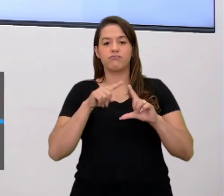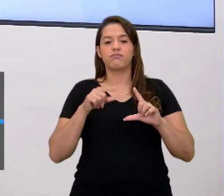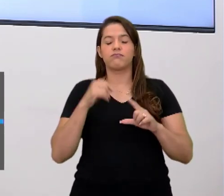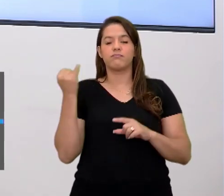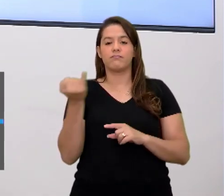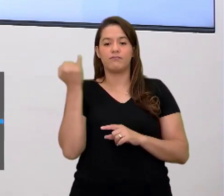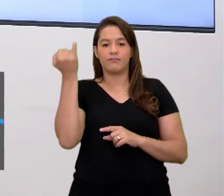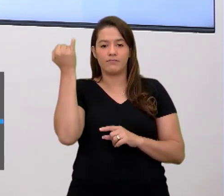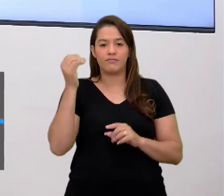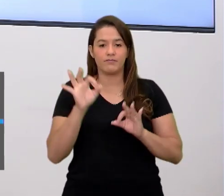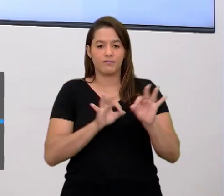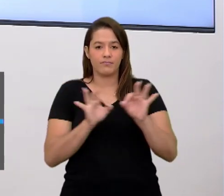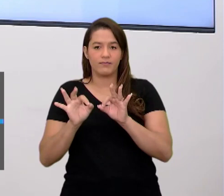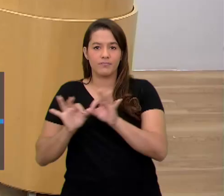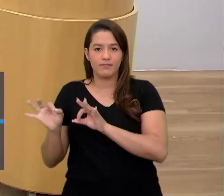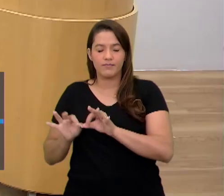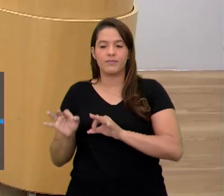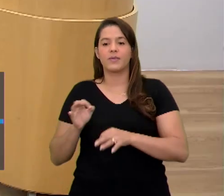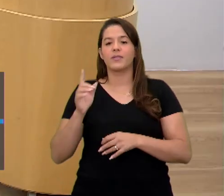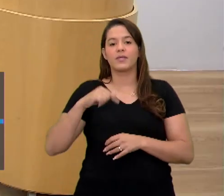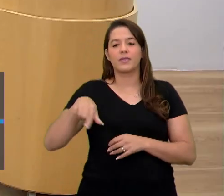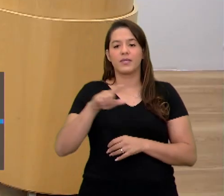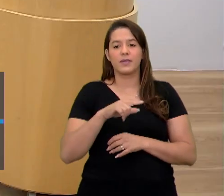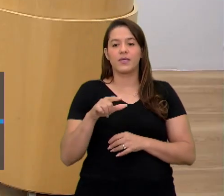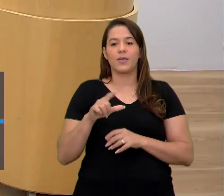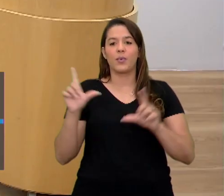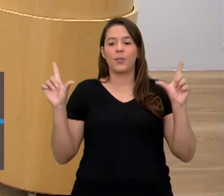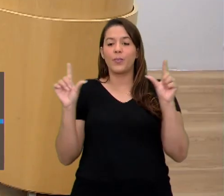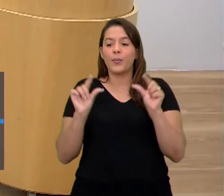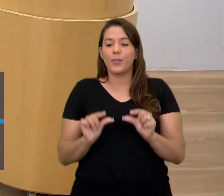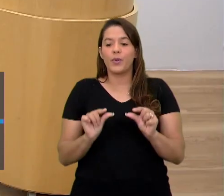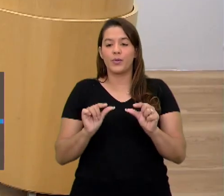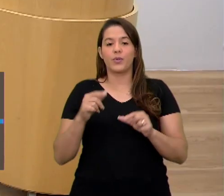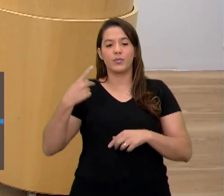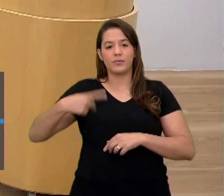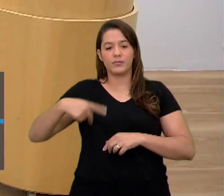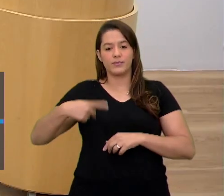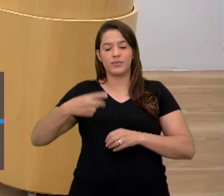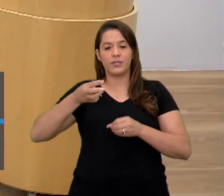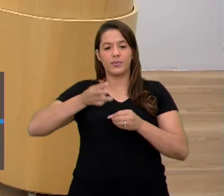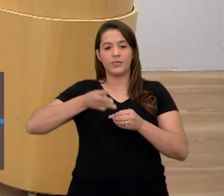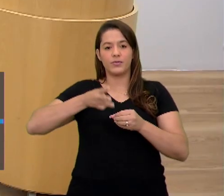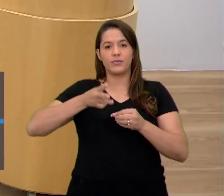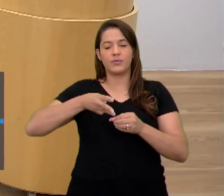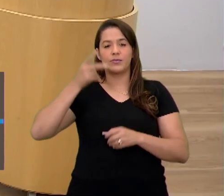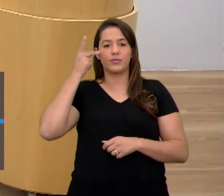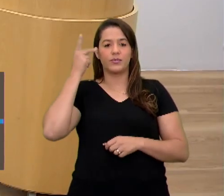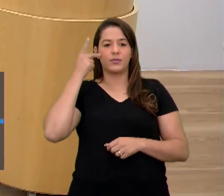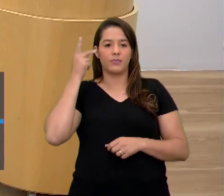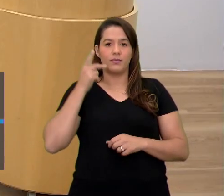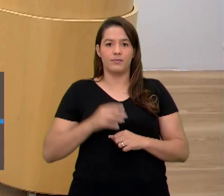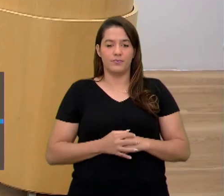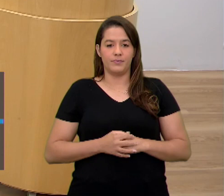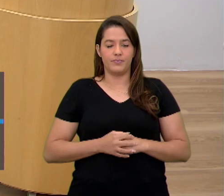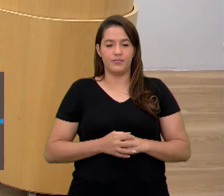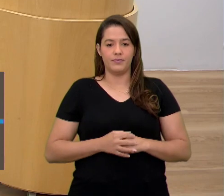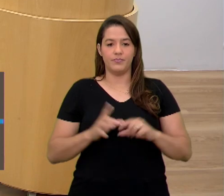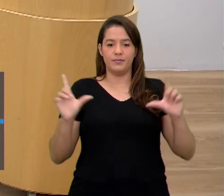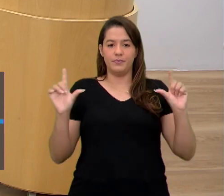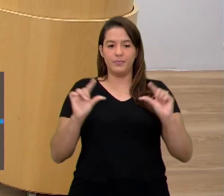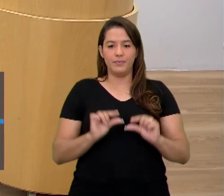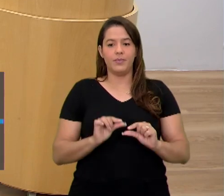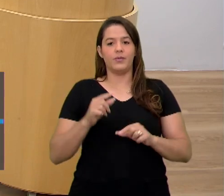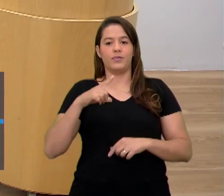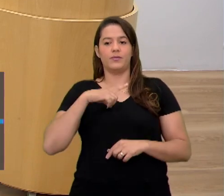citar Borá, que é o menor município, né, aqui do estado de São Paulo. Né? Então,